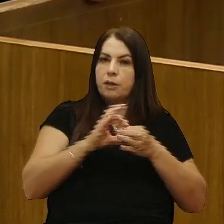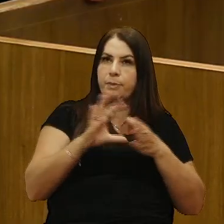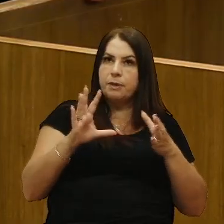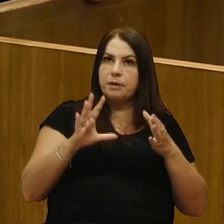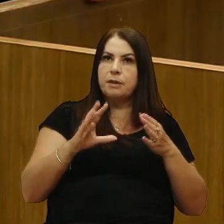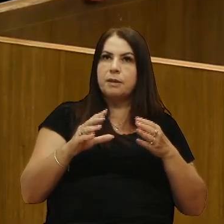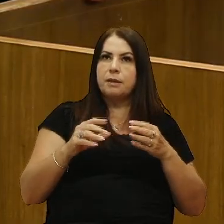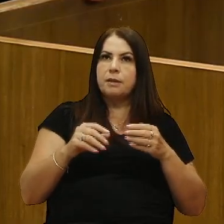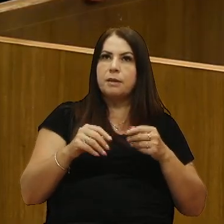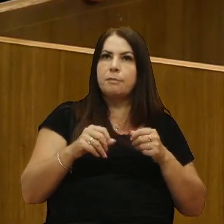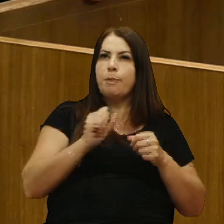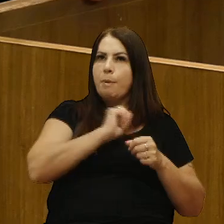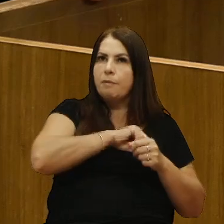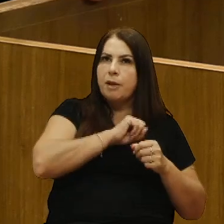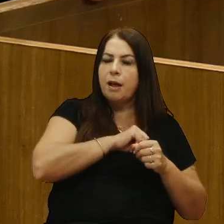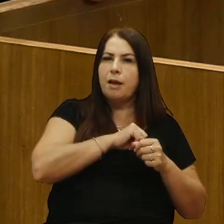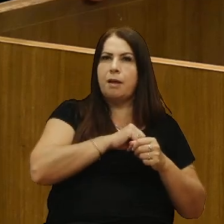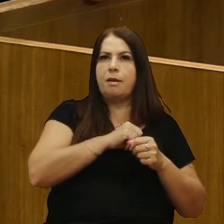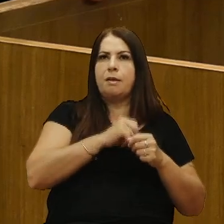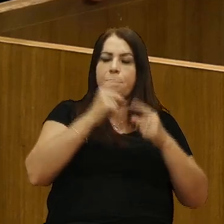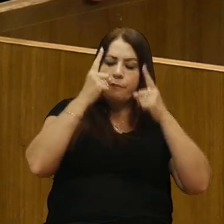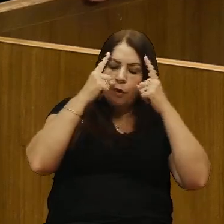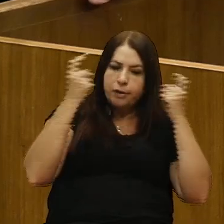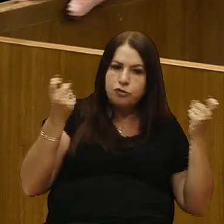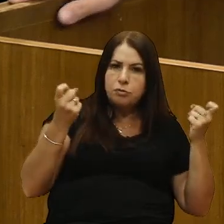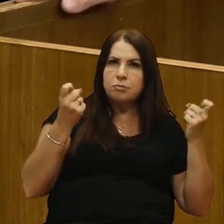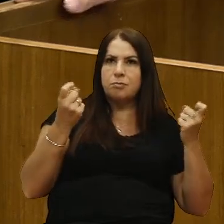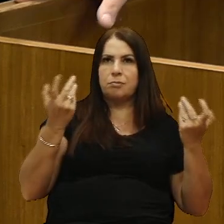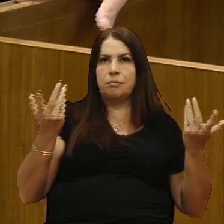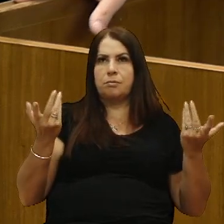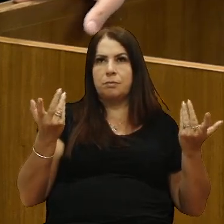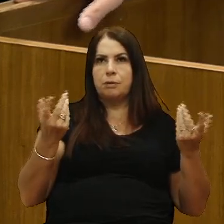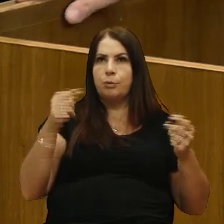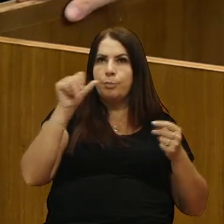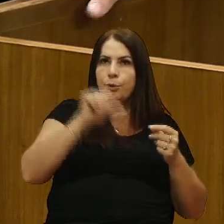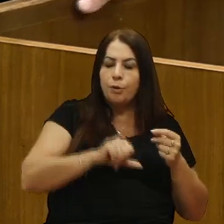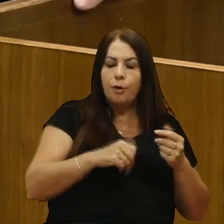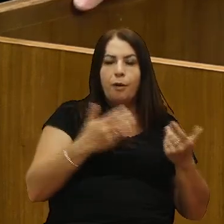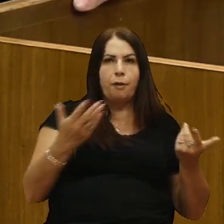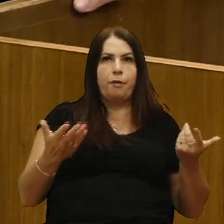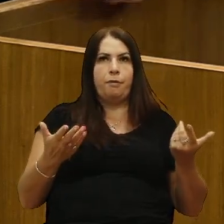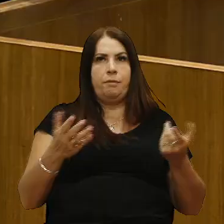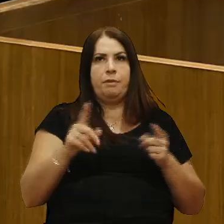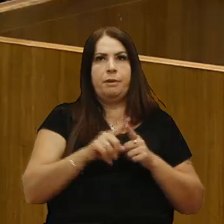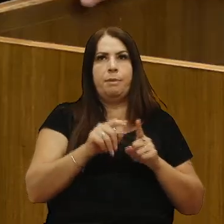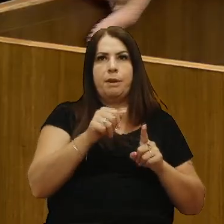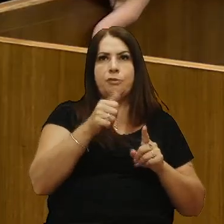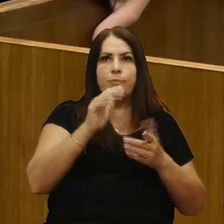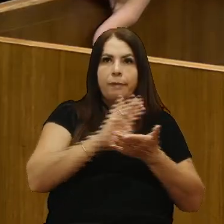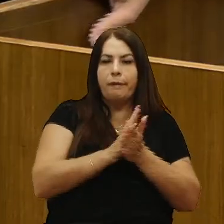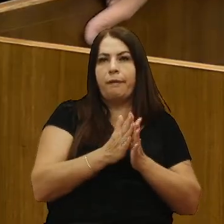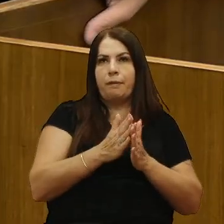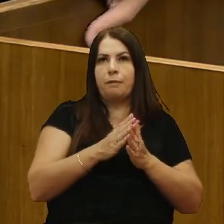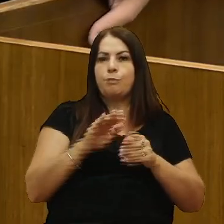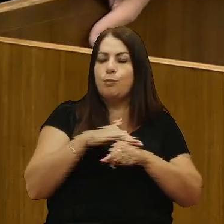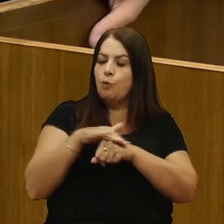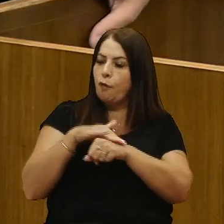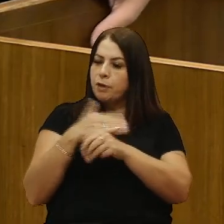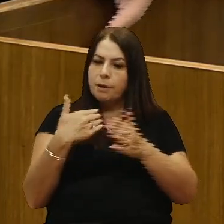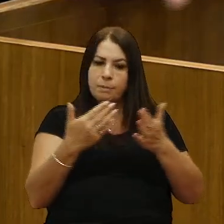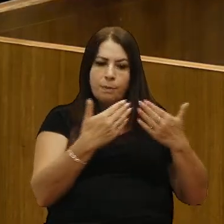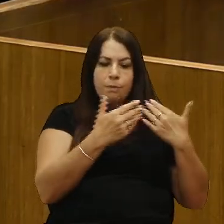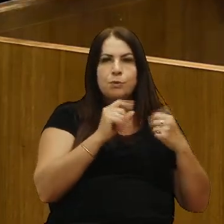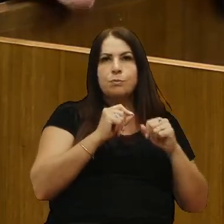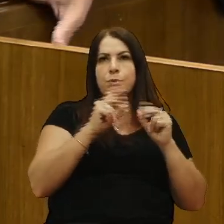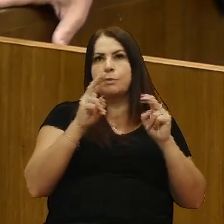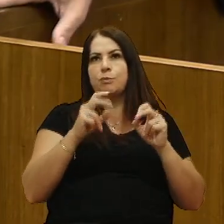para maltratar, para violentar, para agredir. Mais do que isso, pior, né, que é retirar a vida. Nós precisamos conversar entre nós sobre essas